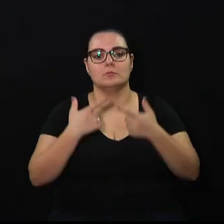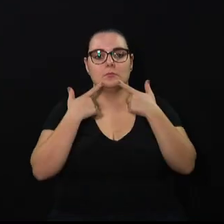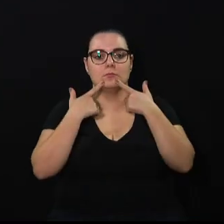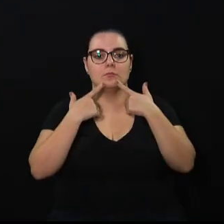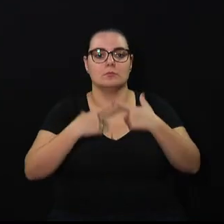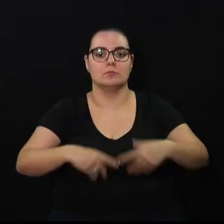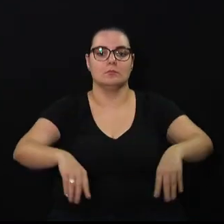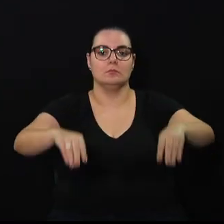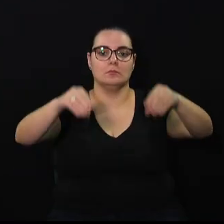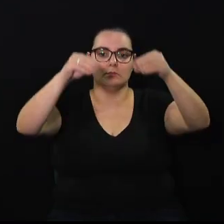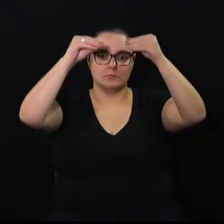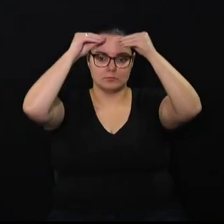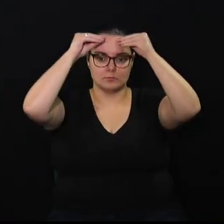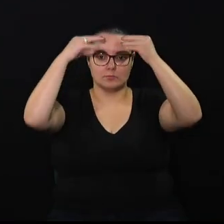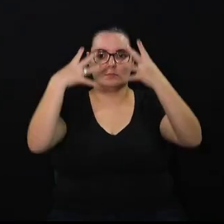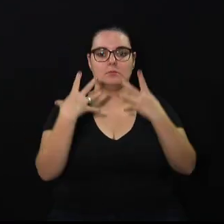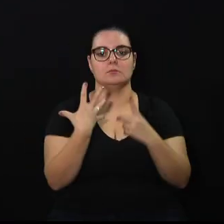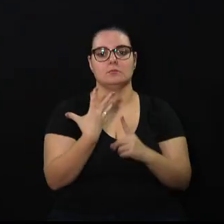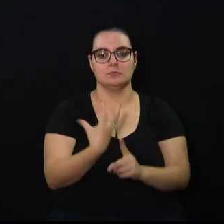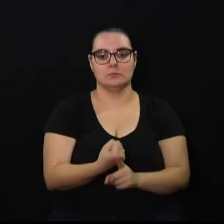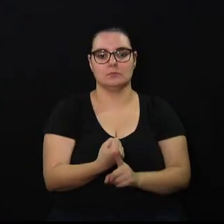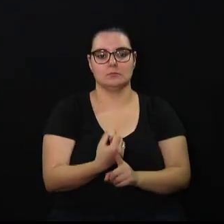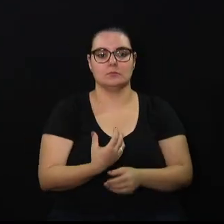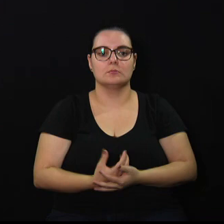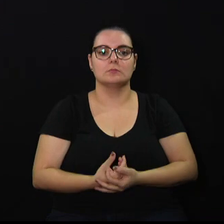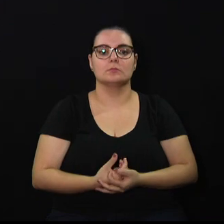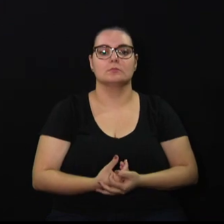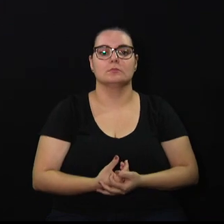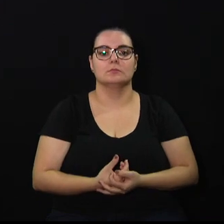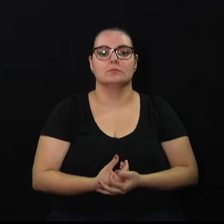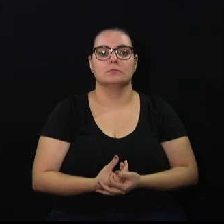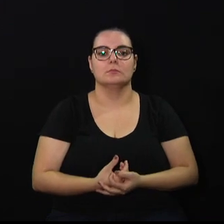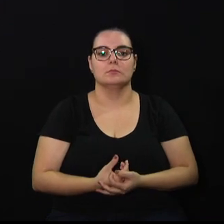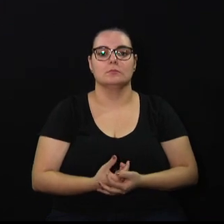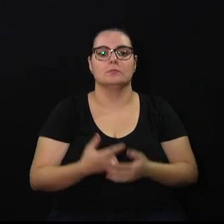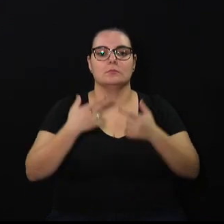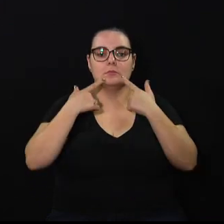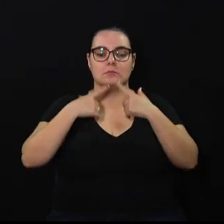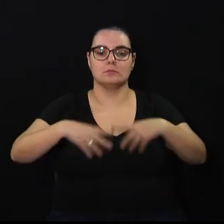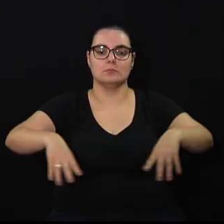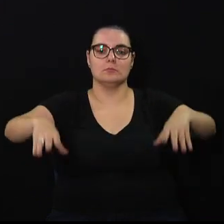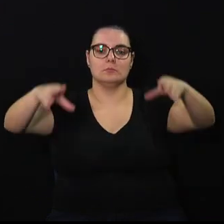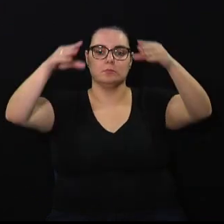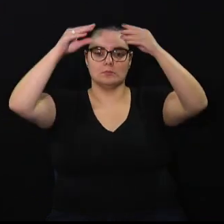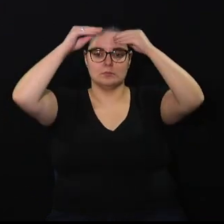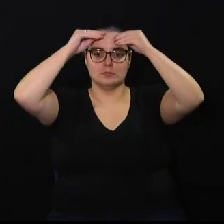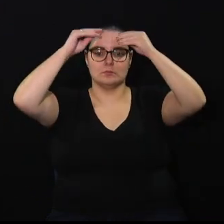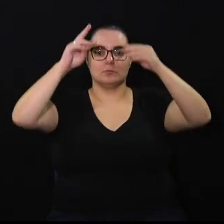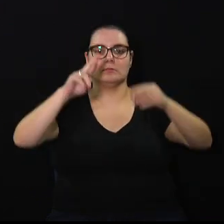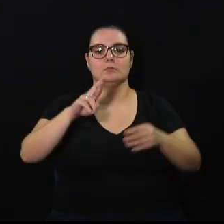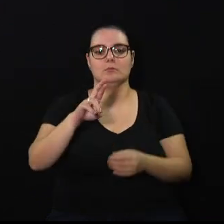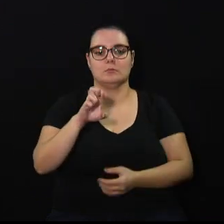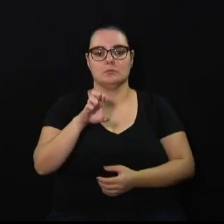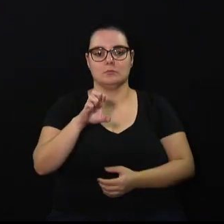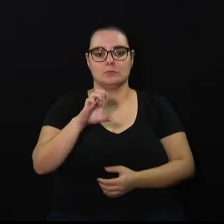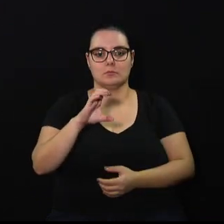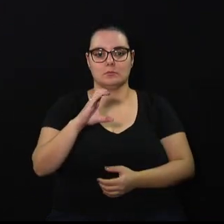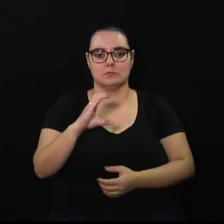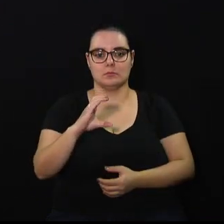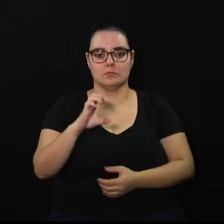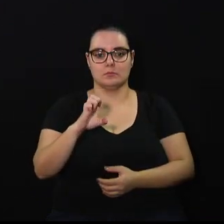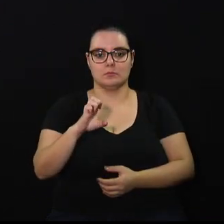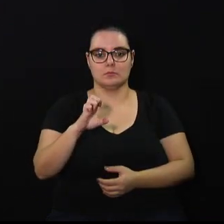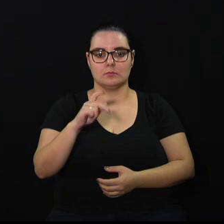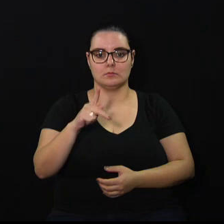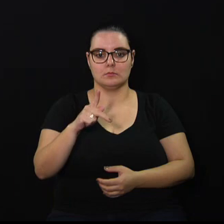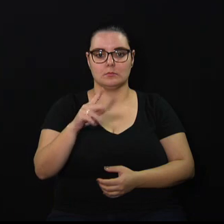linguagem receptiva o que que é isso linguagem receptiva é quando a gente recebe uma instrução